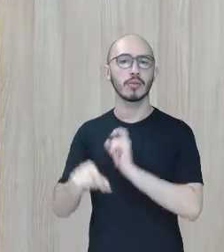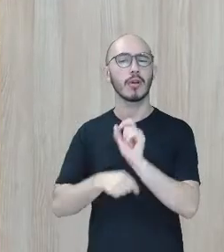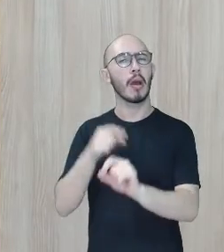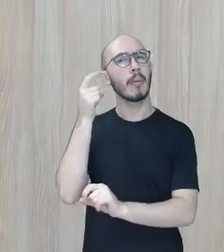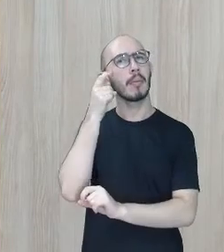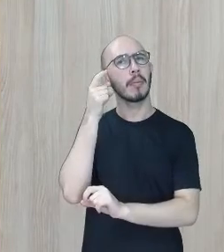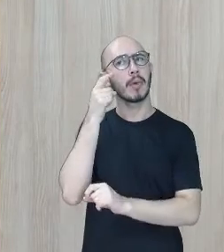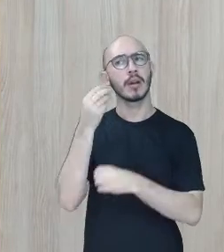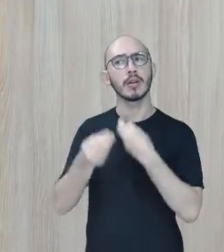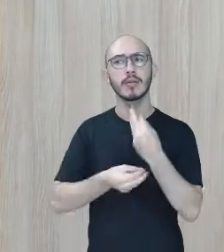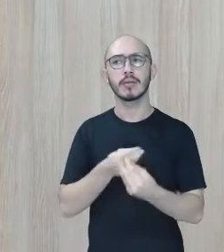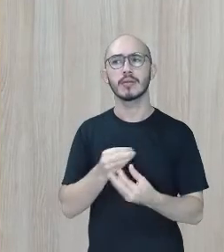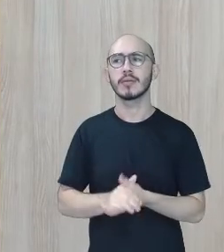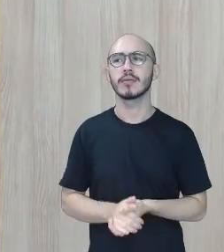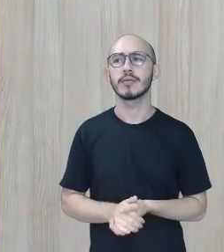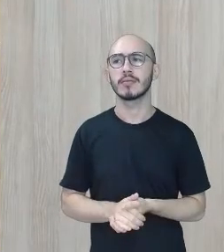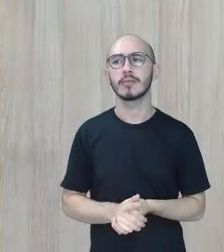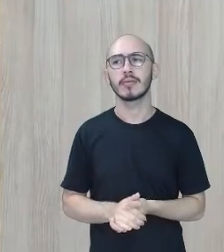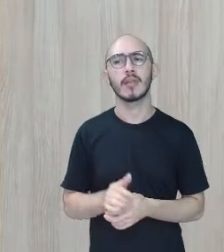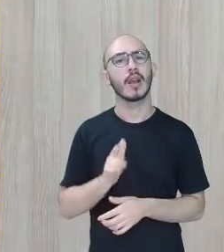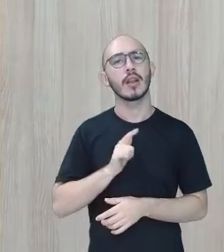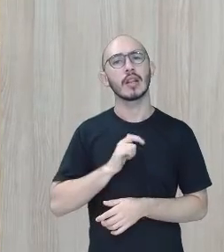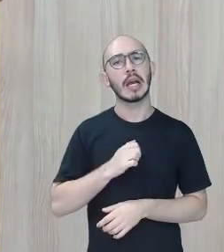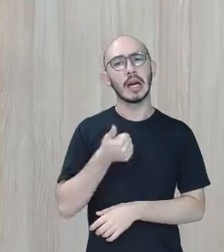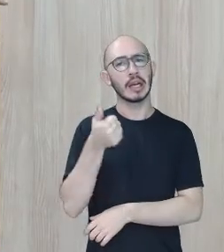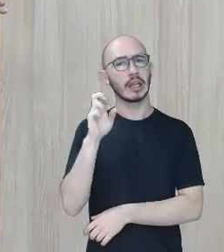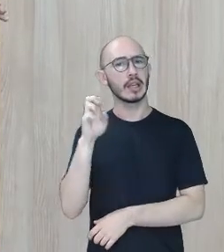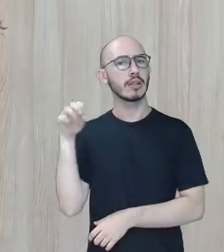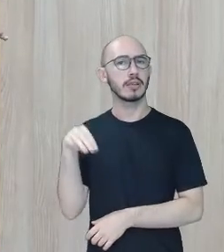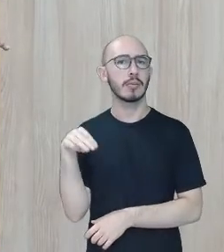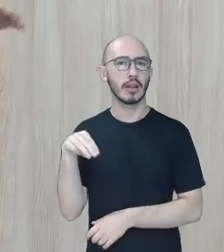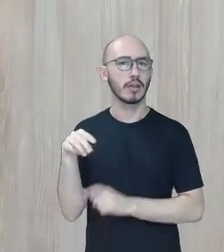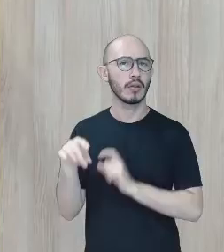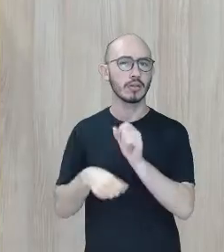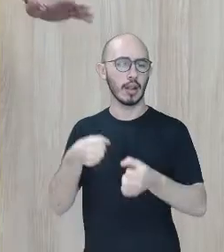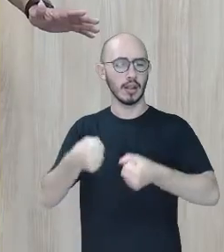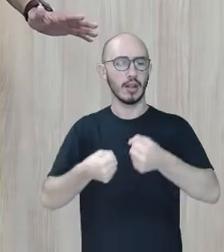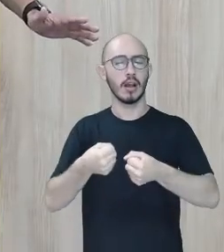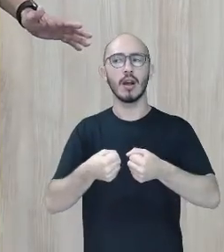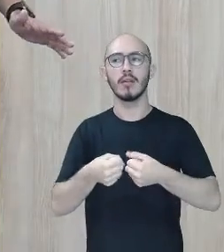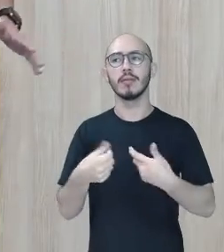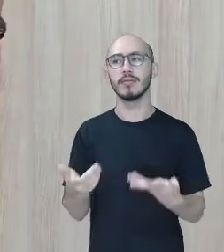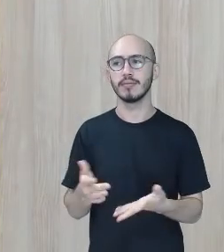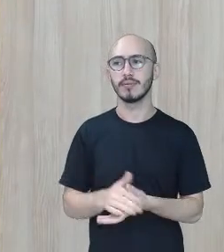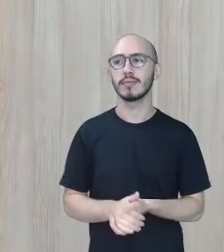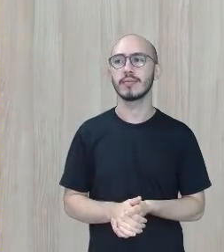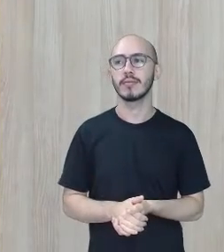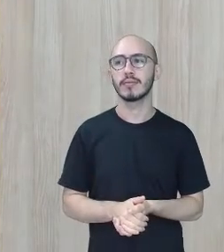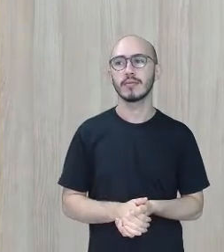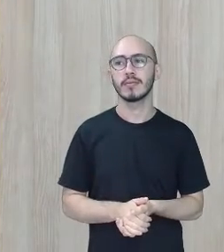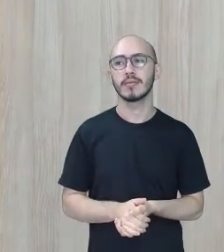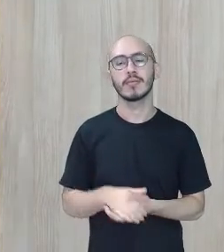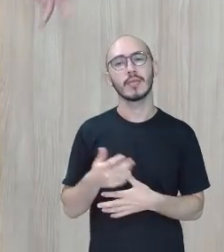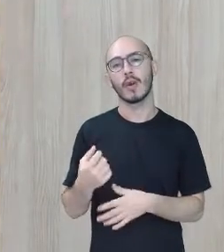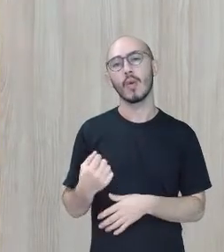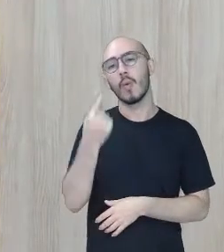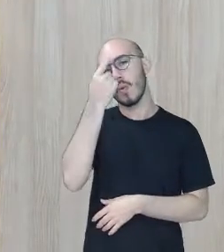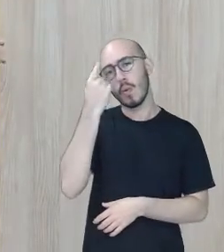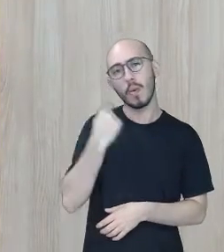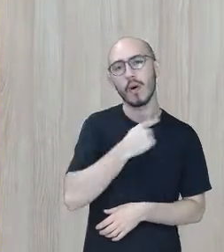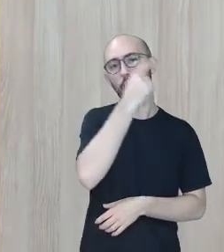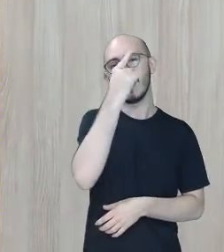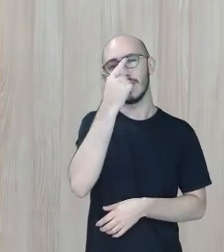pensa, pô, eu gasto, sei lá, 15 minutos para ir de carro e eu gastei 1 hora para